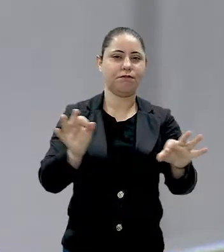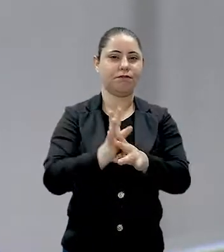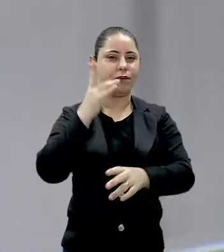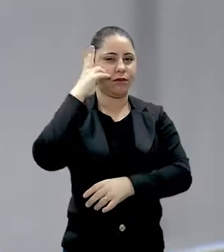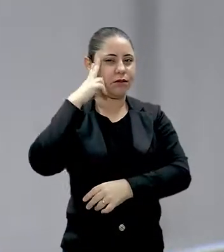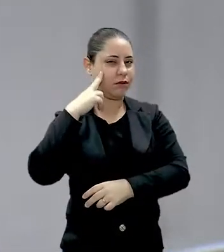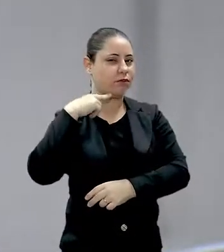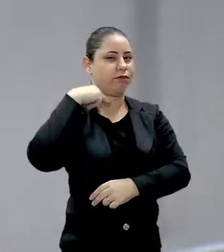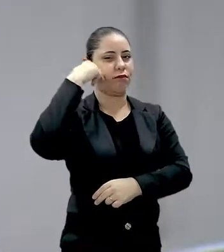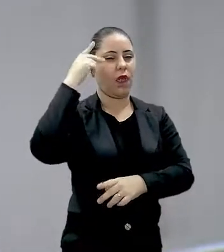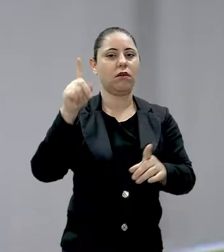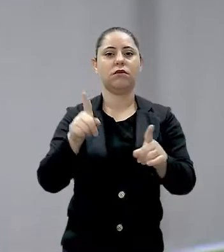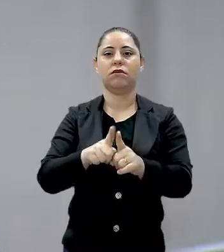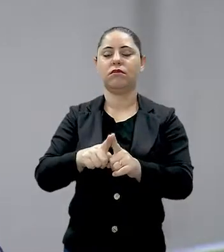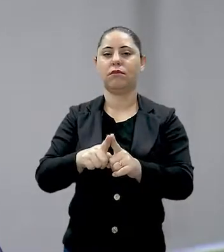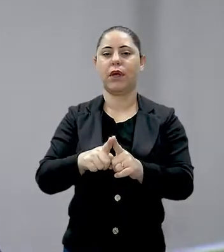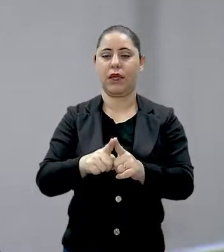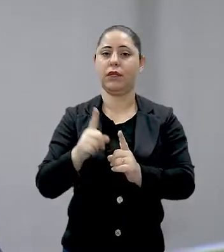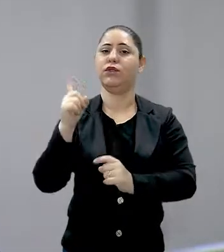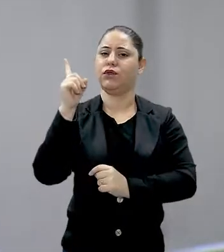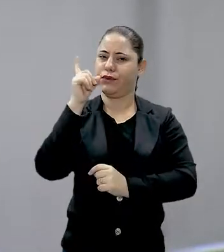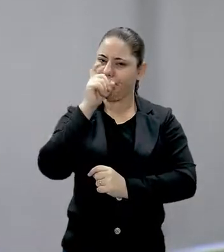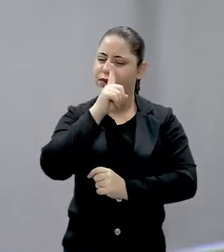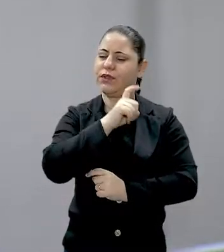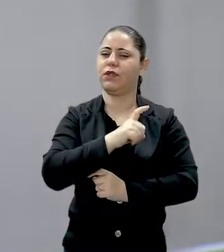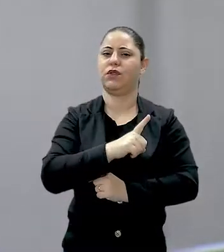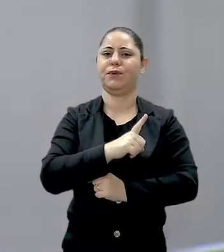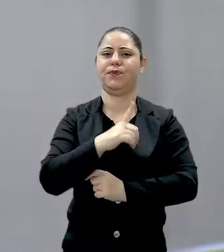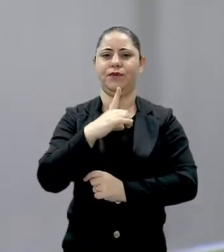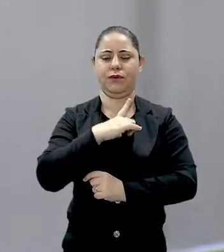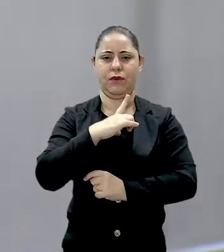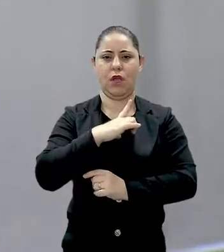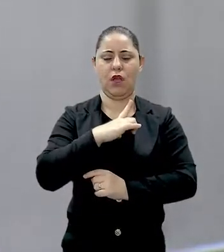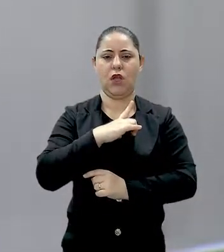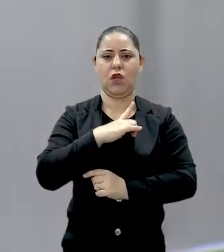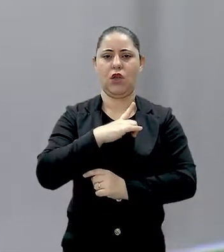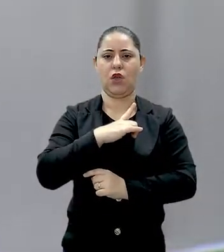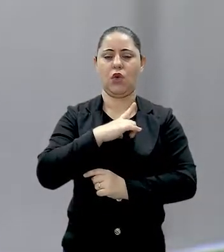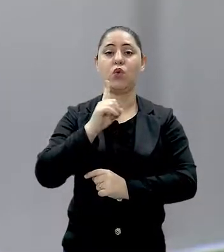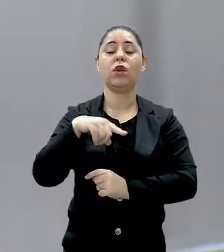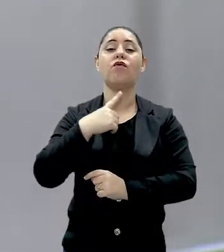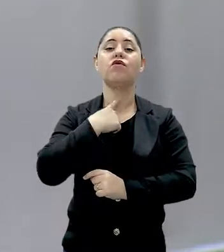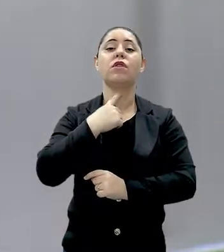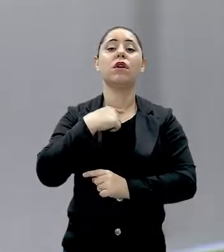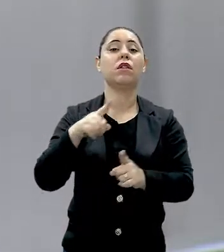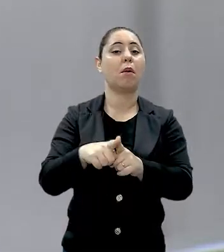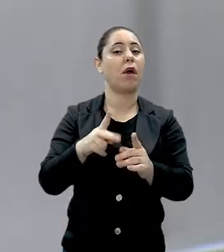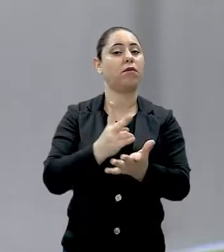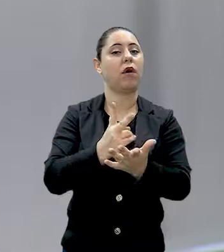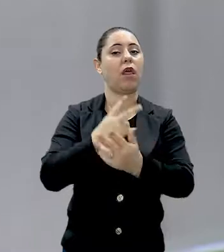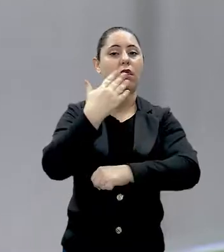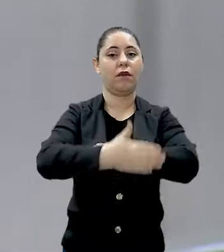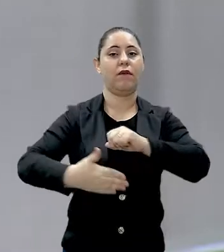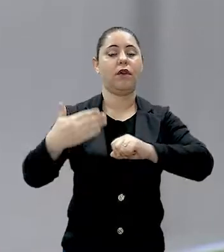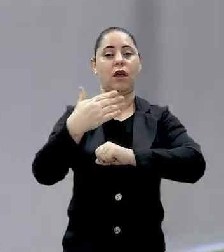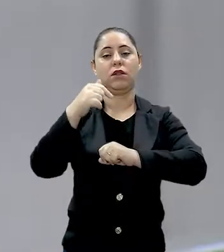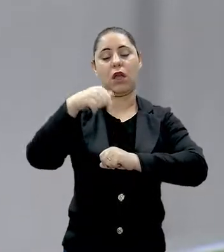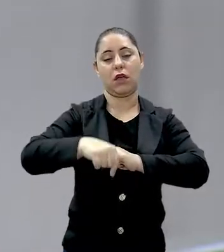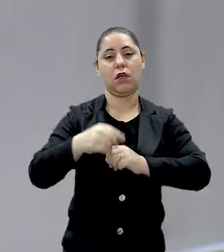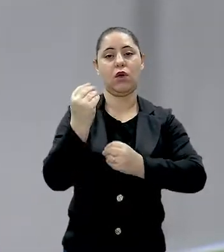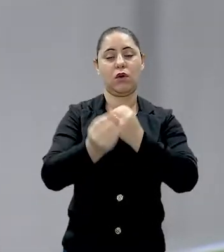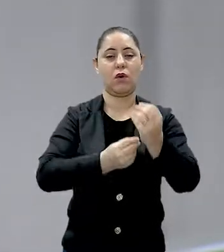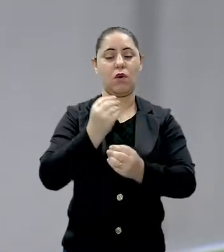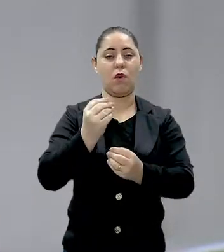combate ao racismo, né, que é uma questão também que é muito cara e eu tenho todo o interesse e vou continuar a fazer a defesa aqui